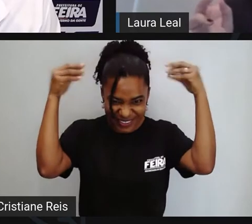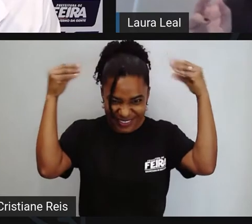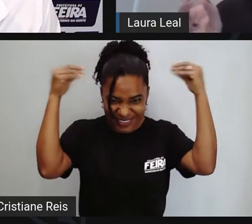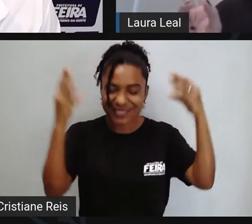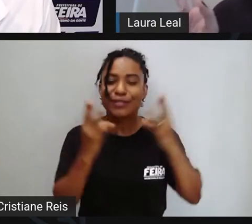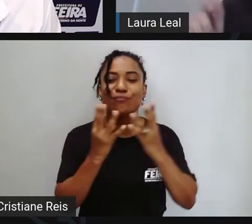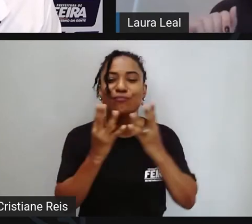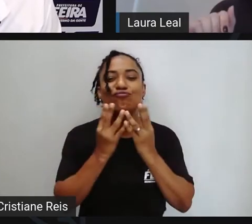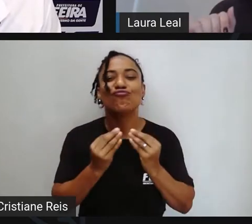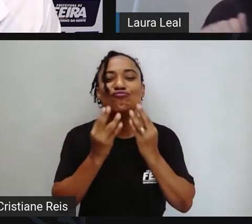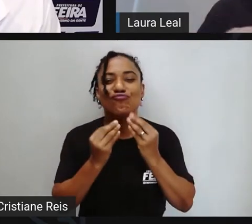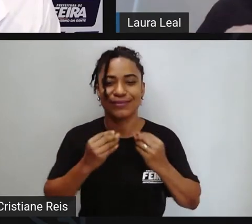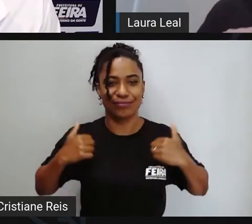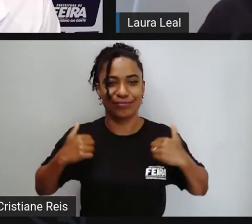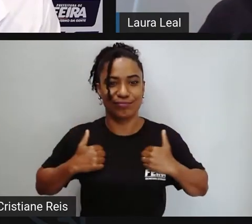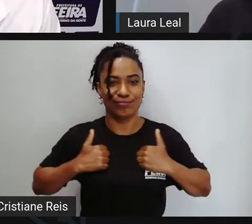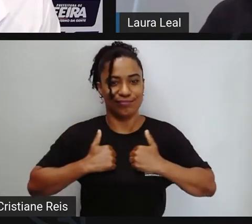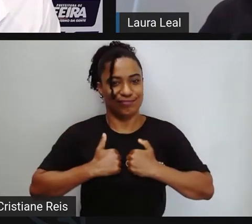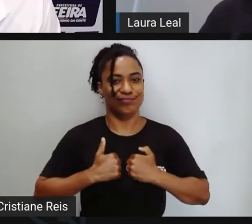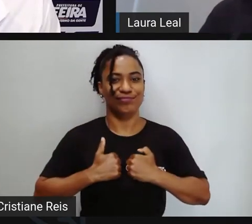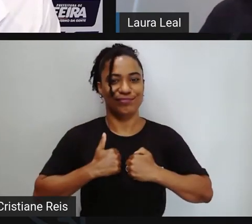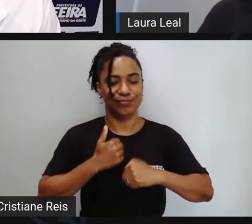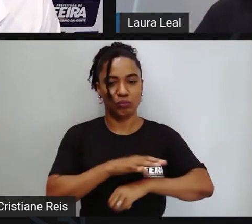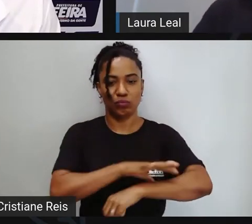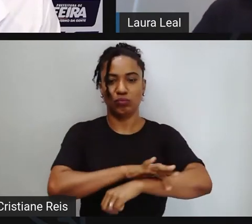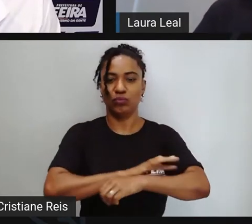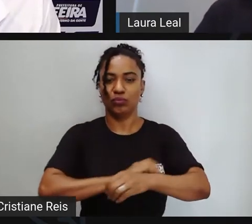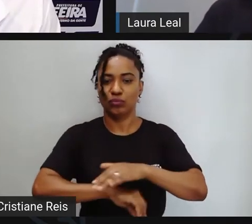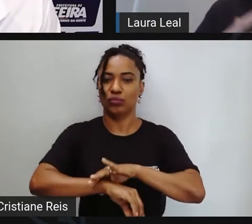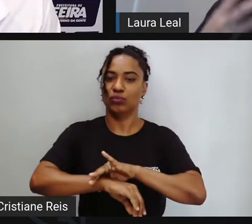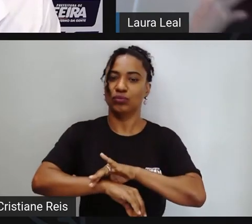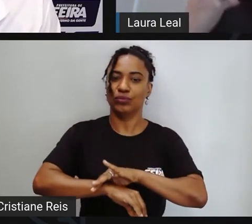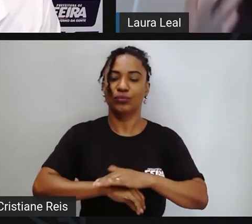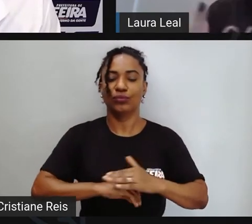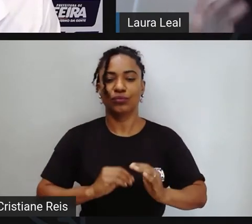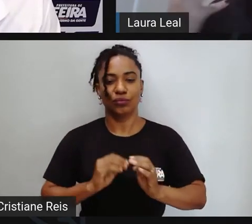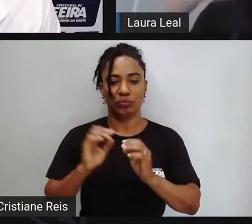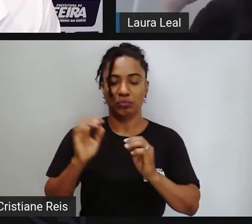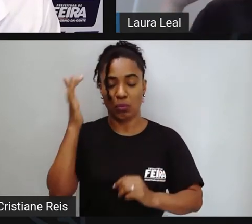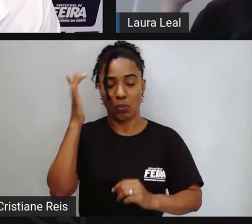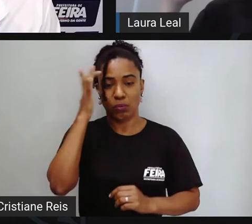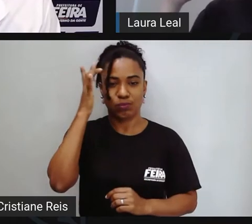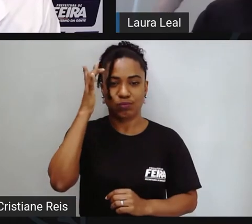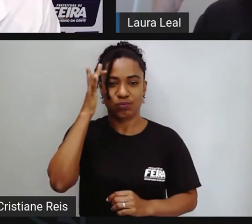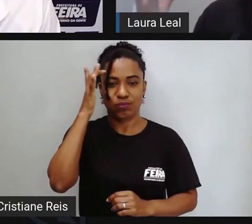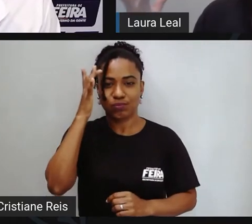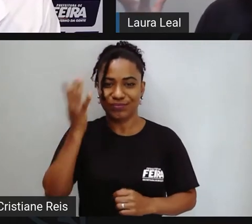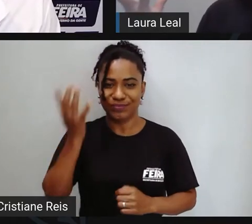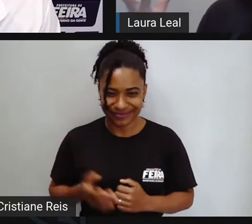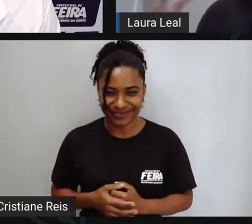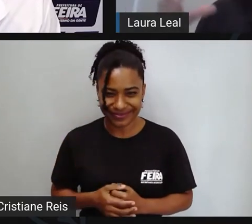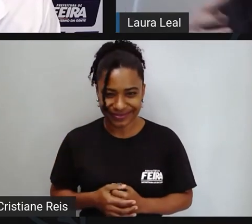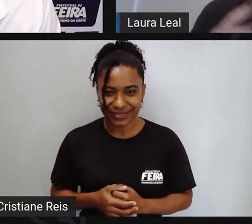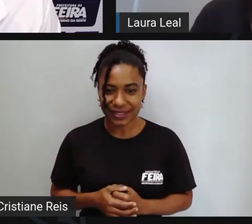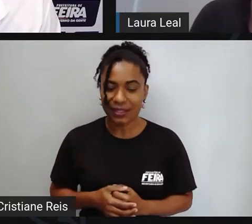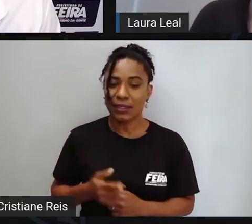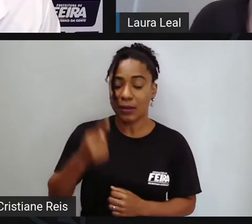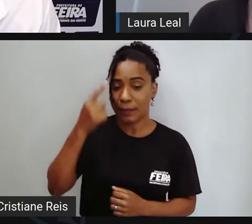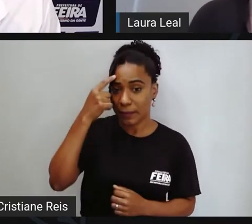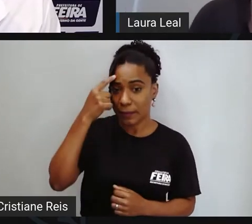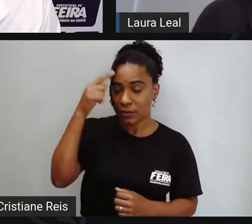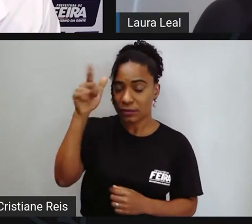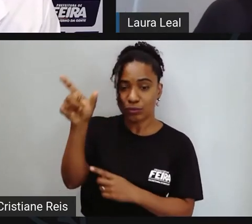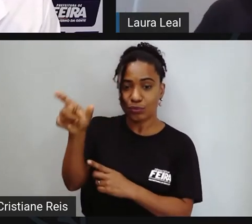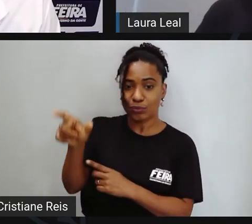né? Uma pessoa com jeito super alternativo. E essa é a imagem que é apresentada para a gente, porque por